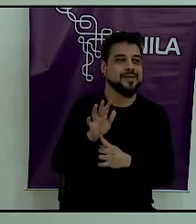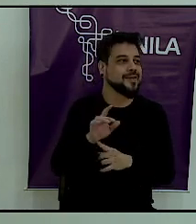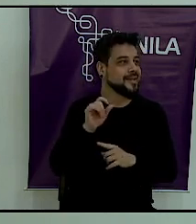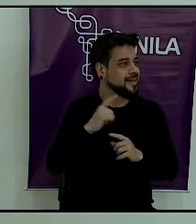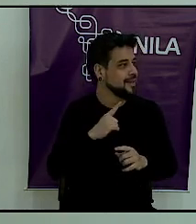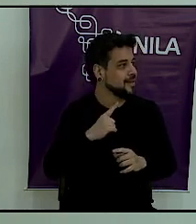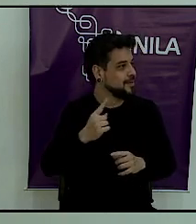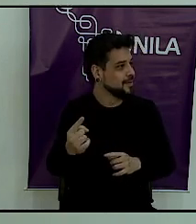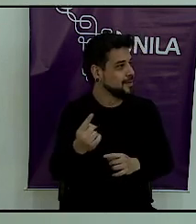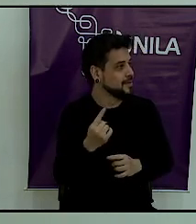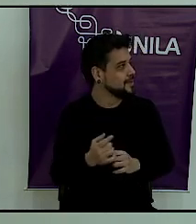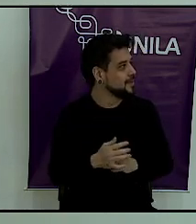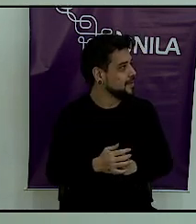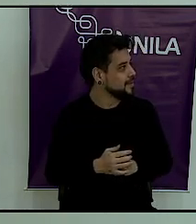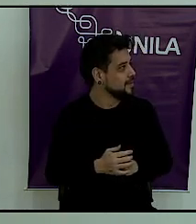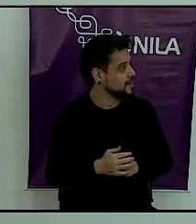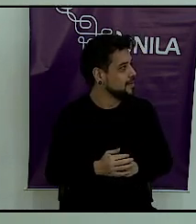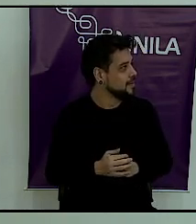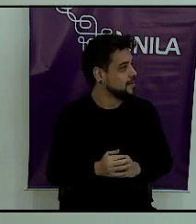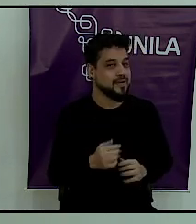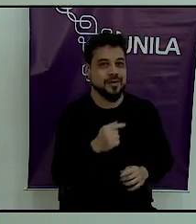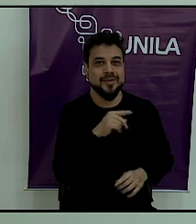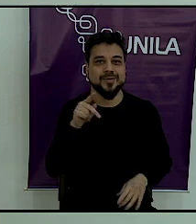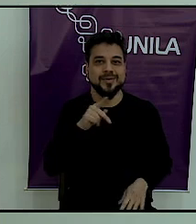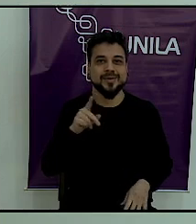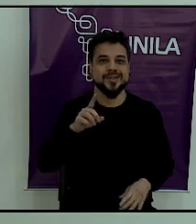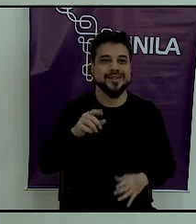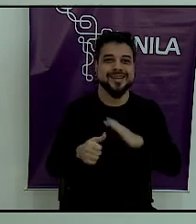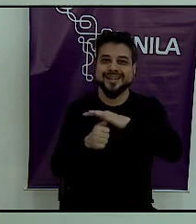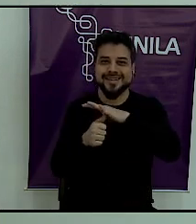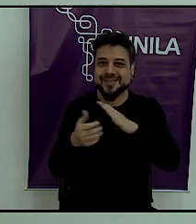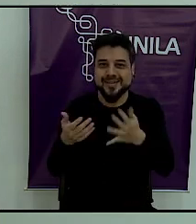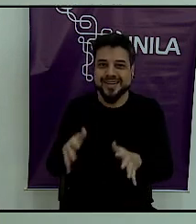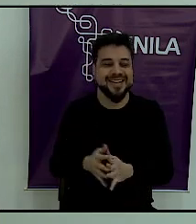candidata? Professora Diana? Não?